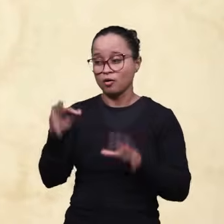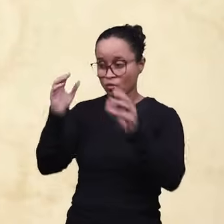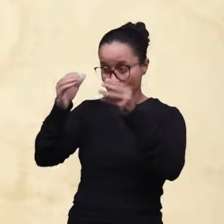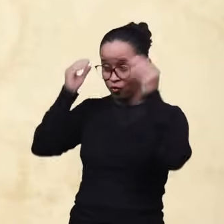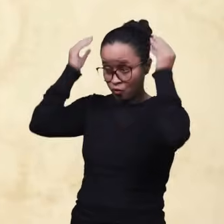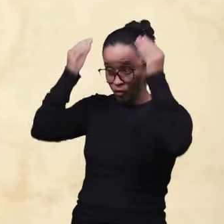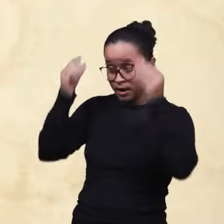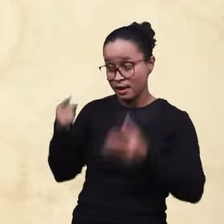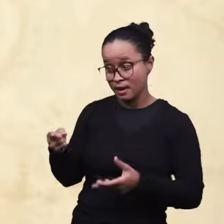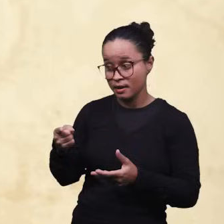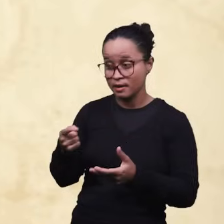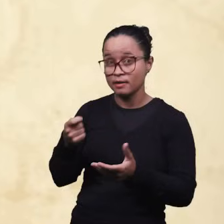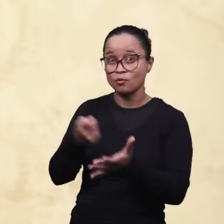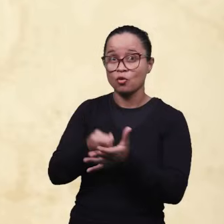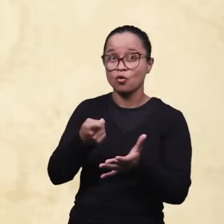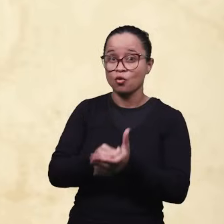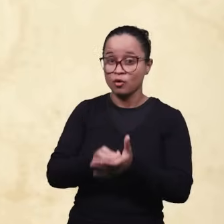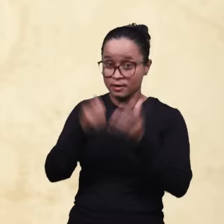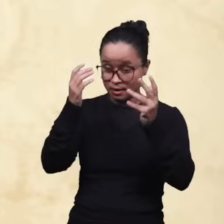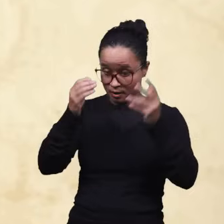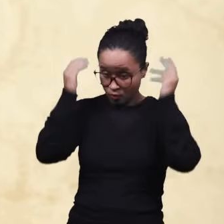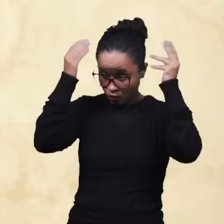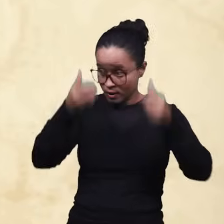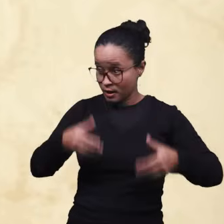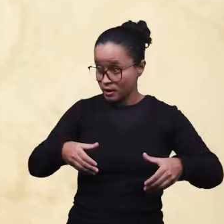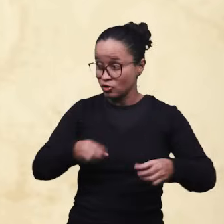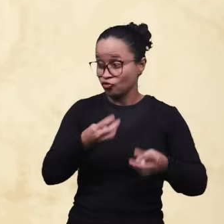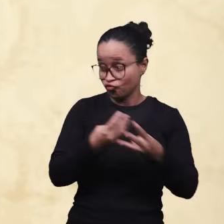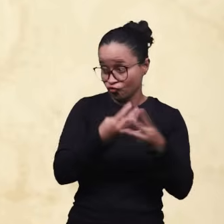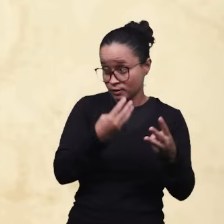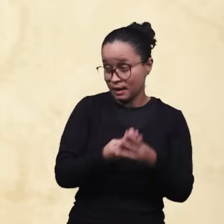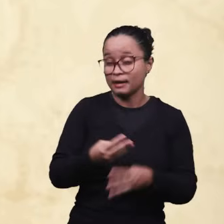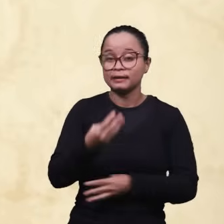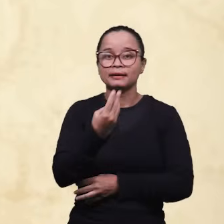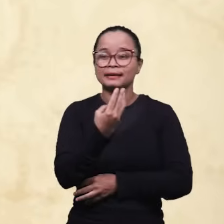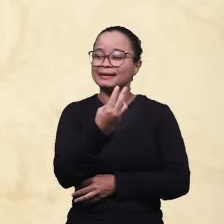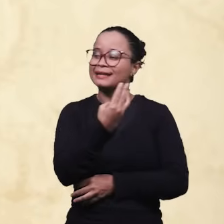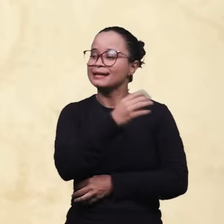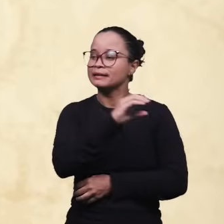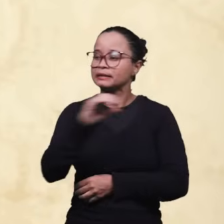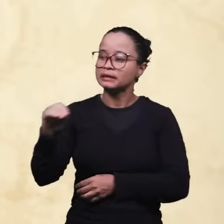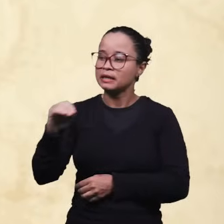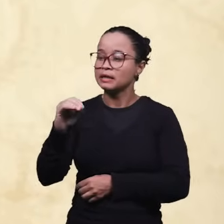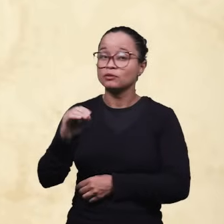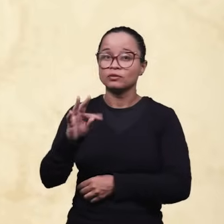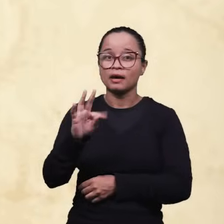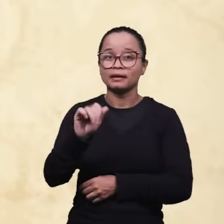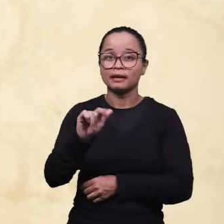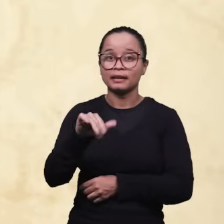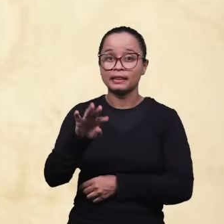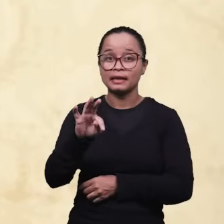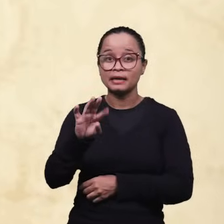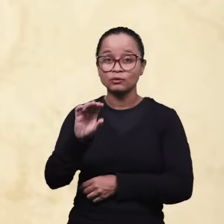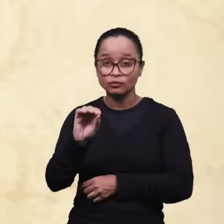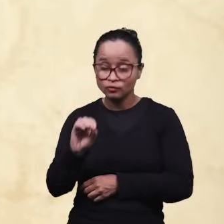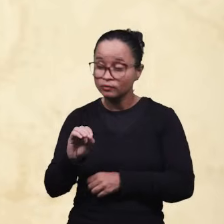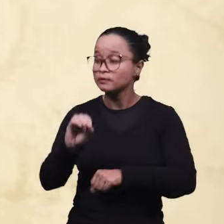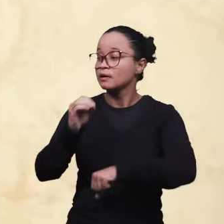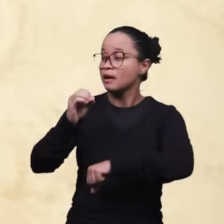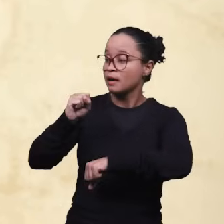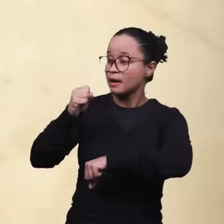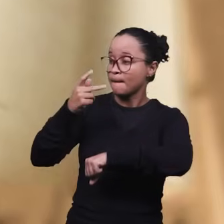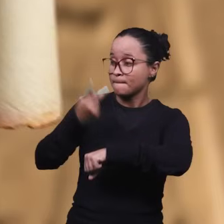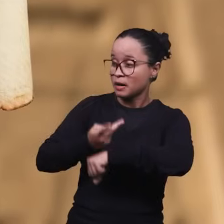Síria impôs a Ezequias, rei de Judá, 300 talentos de prata e 30 talentos